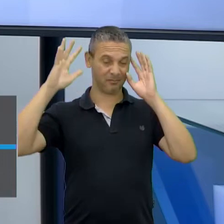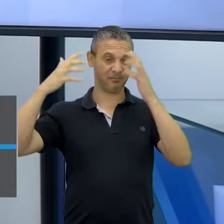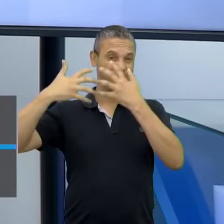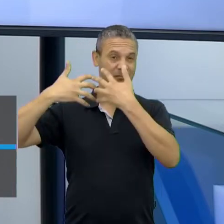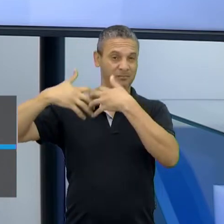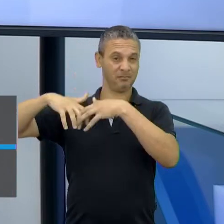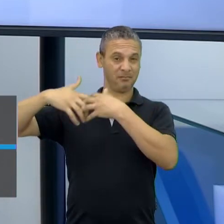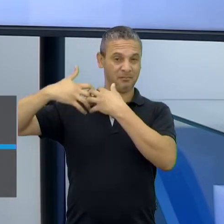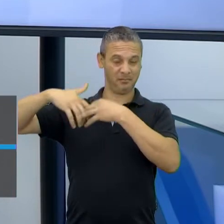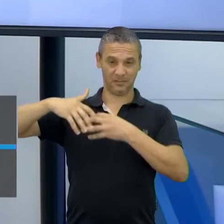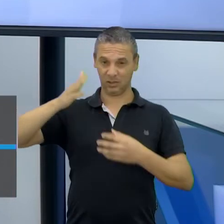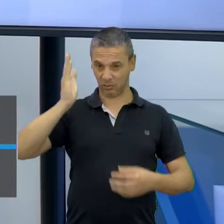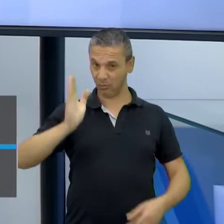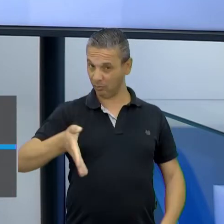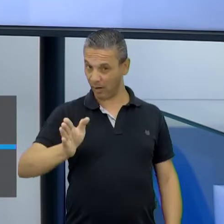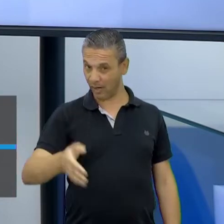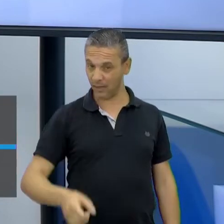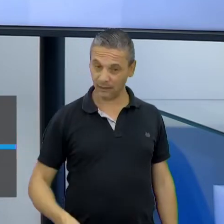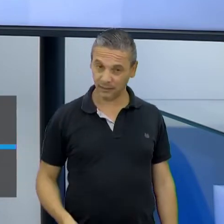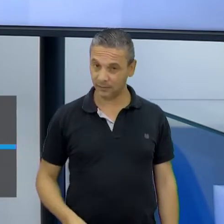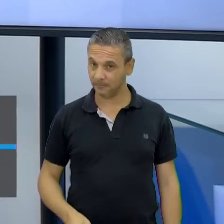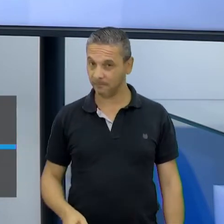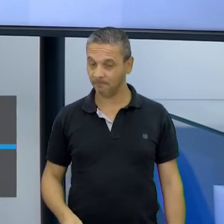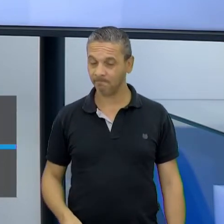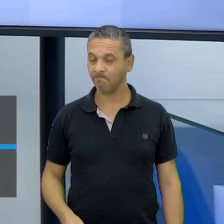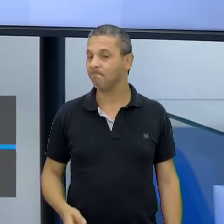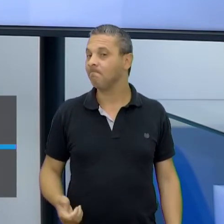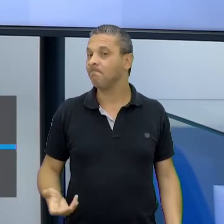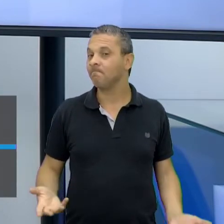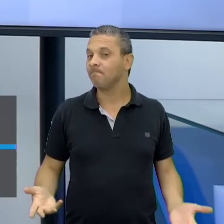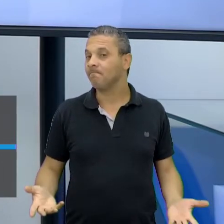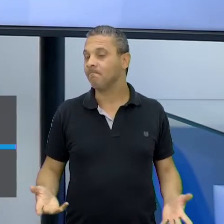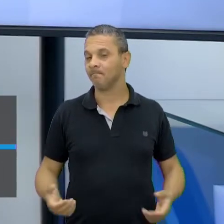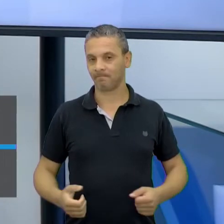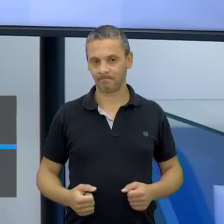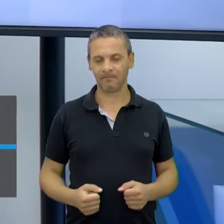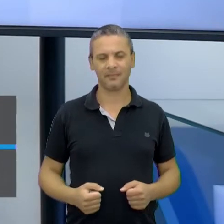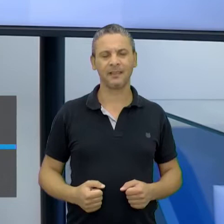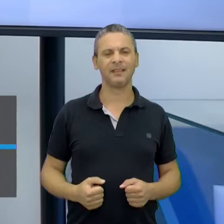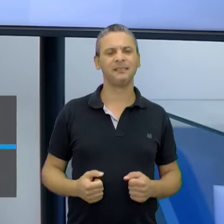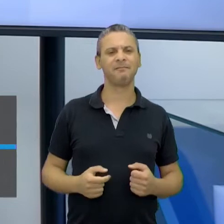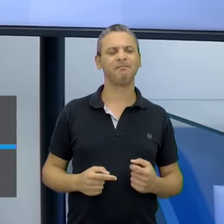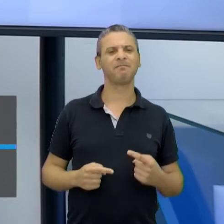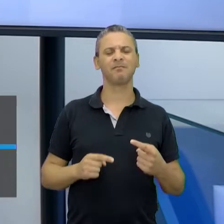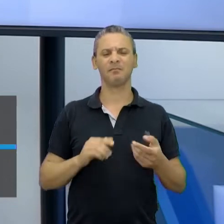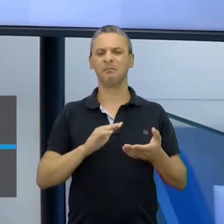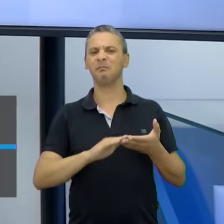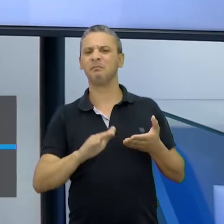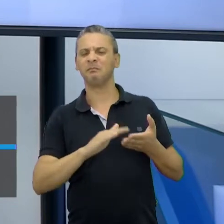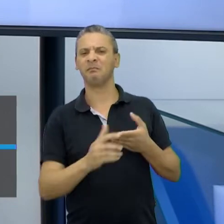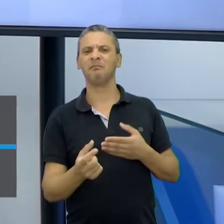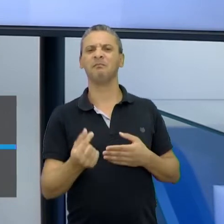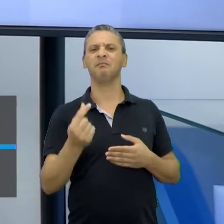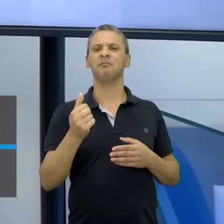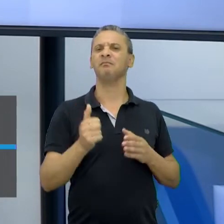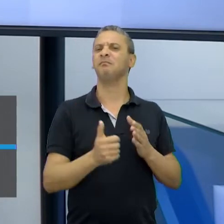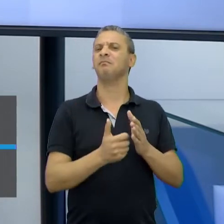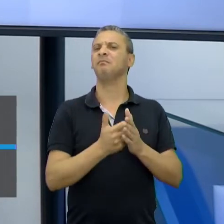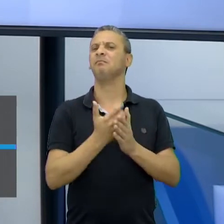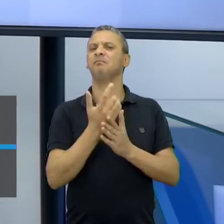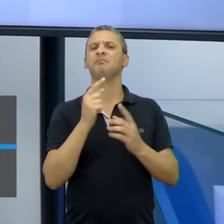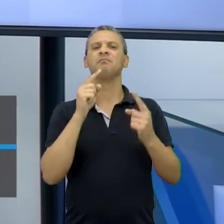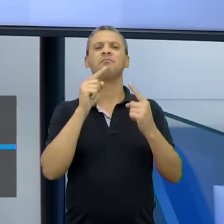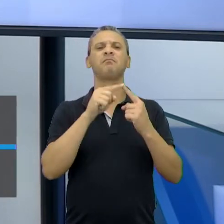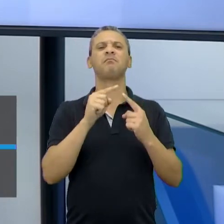já fizeram essa conta? Quanto vocês custam? O que entra nesse custo, né? O que a nossa mãe, o